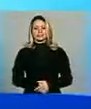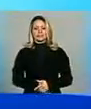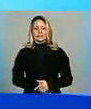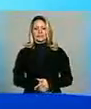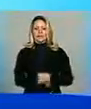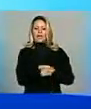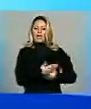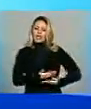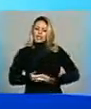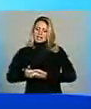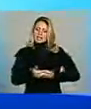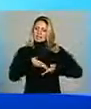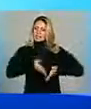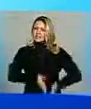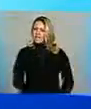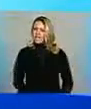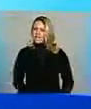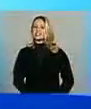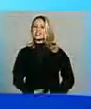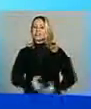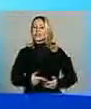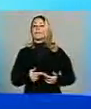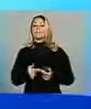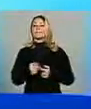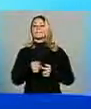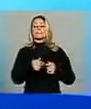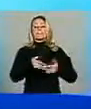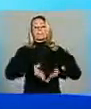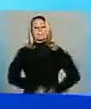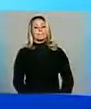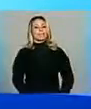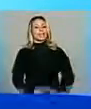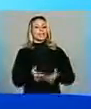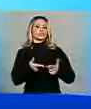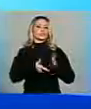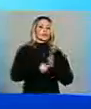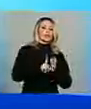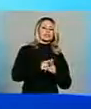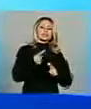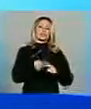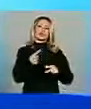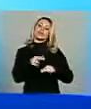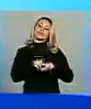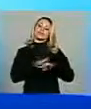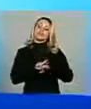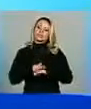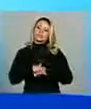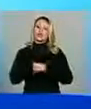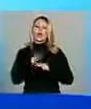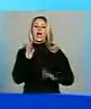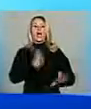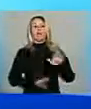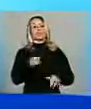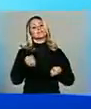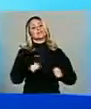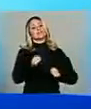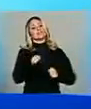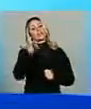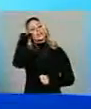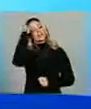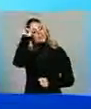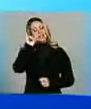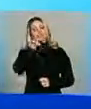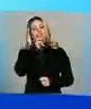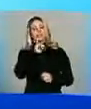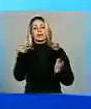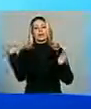Há crianças que nascem de parto prematuro por várias doenças. Algumas podem e devem ser evitadas. A